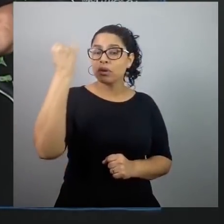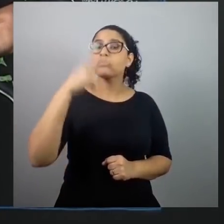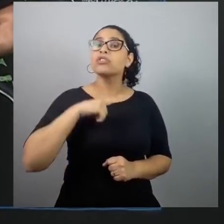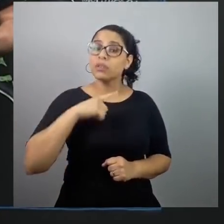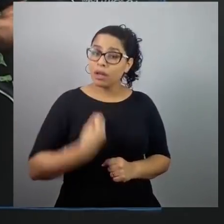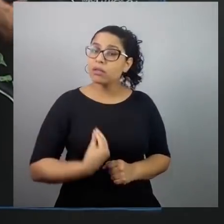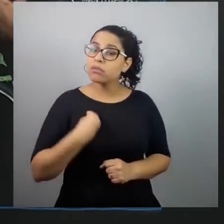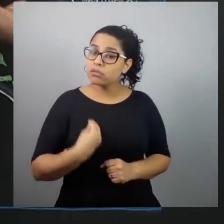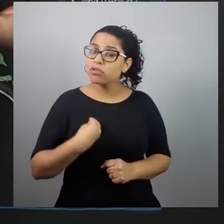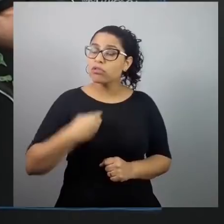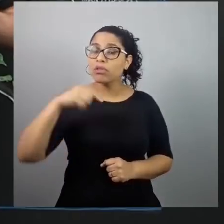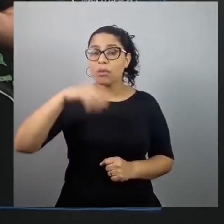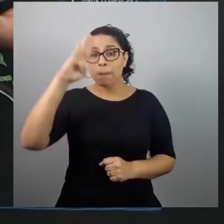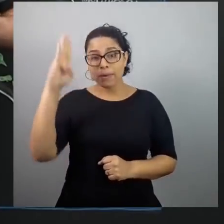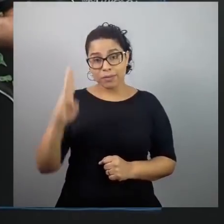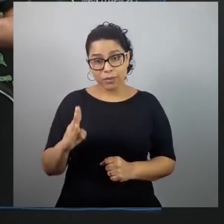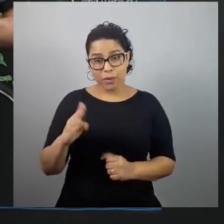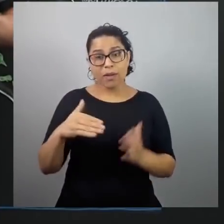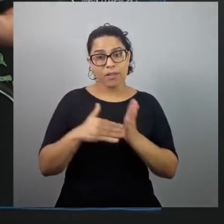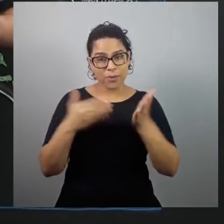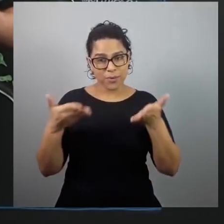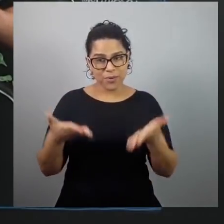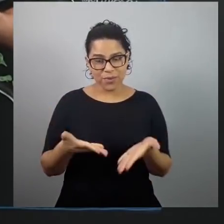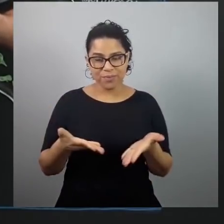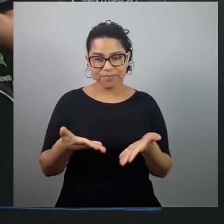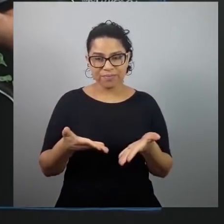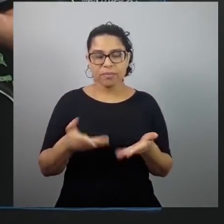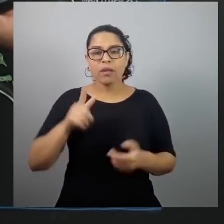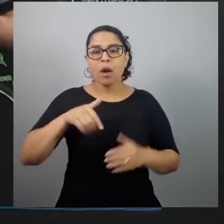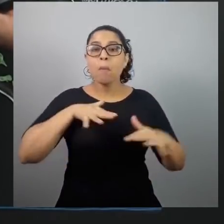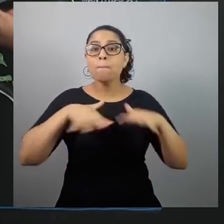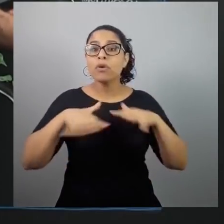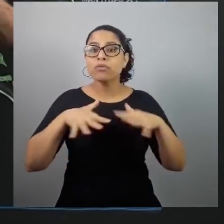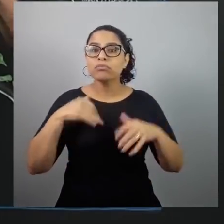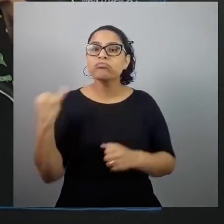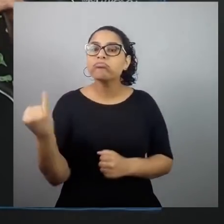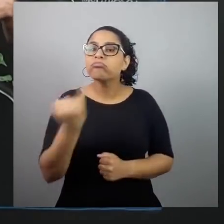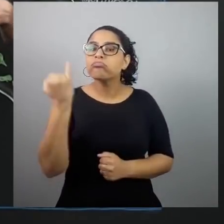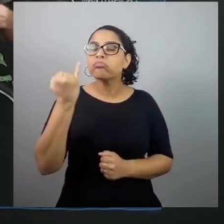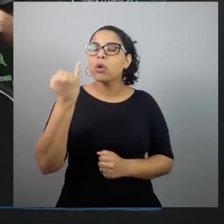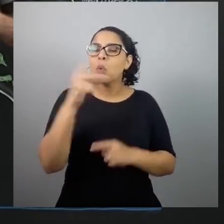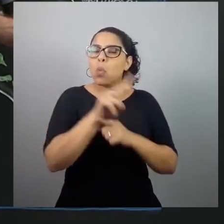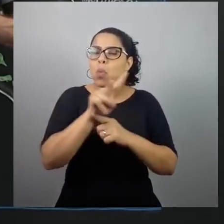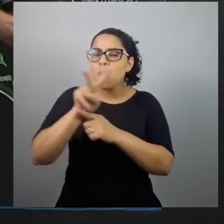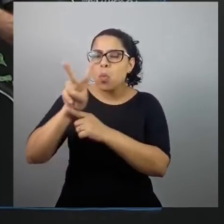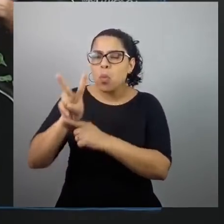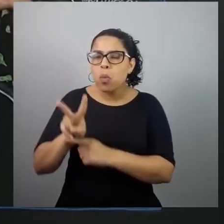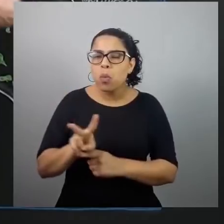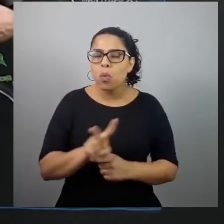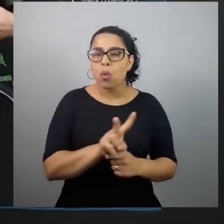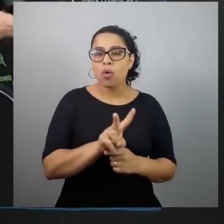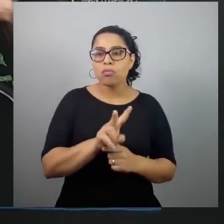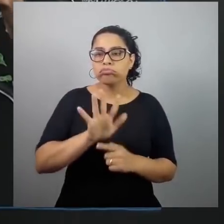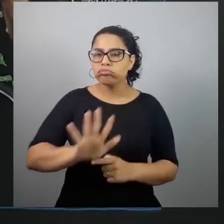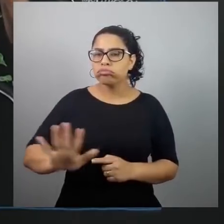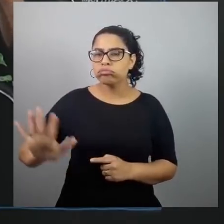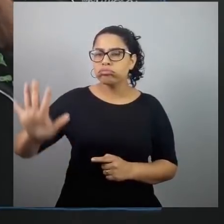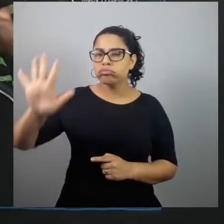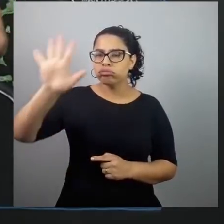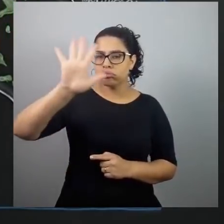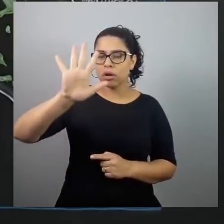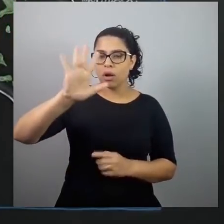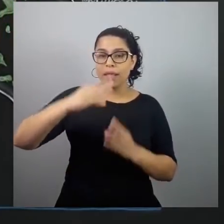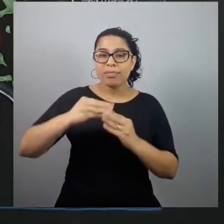hoje e, de fato, foi um movimento importante no sentido da preservação desse território das